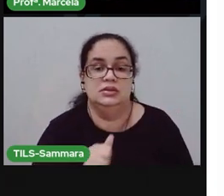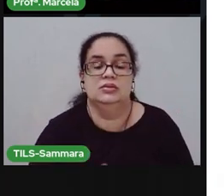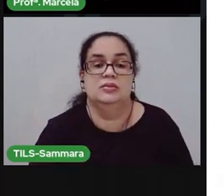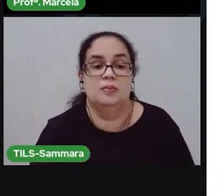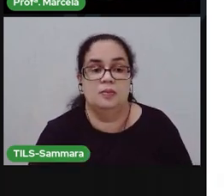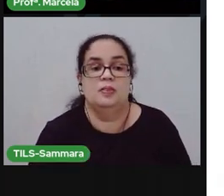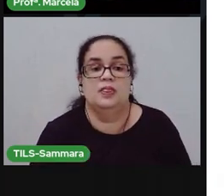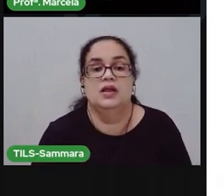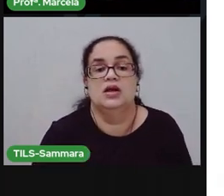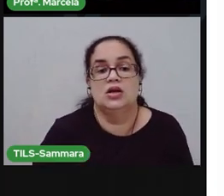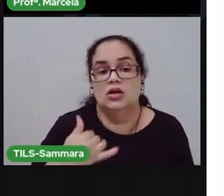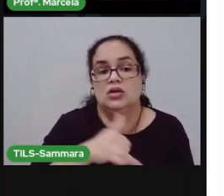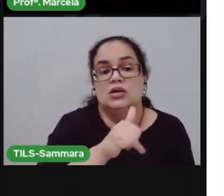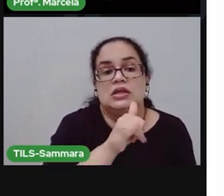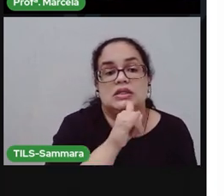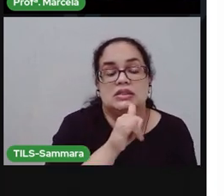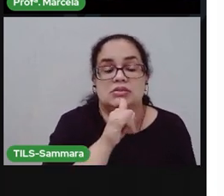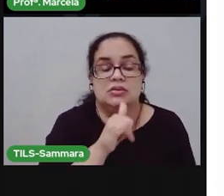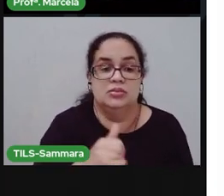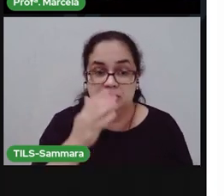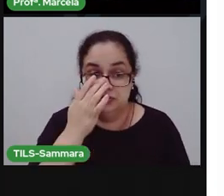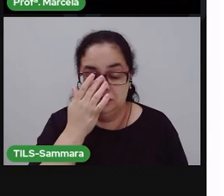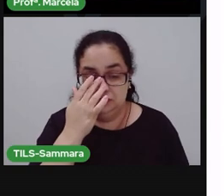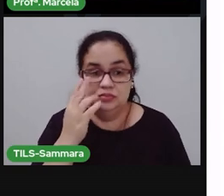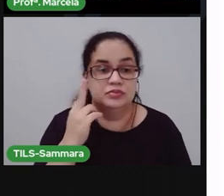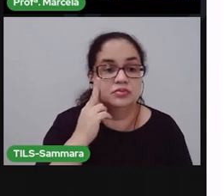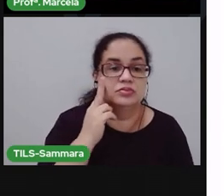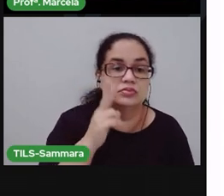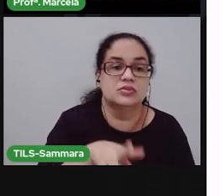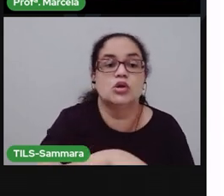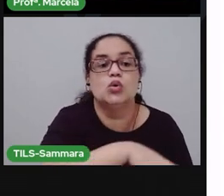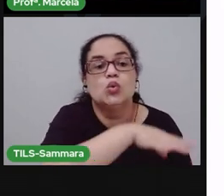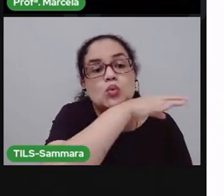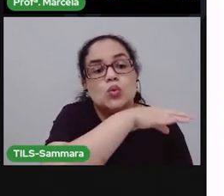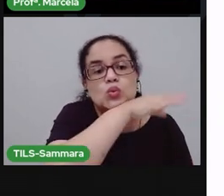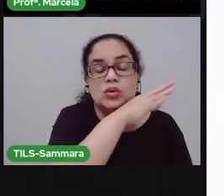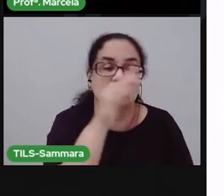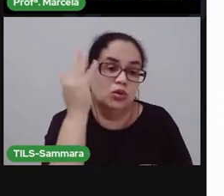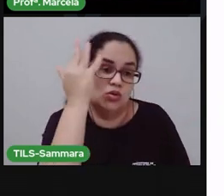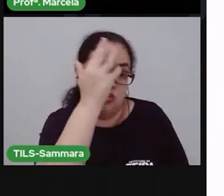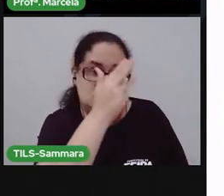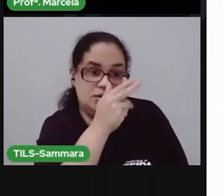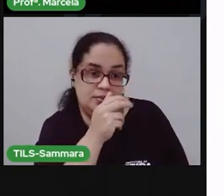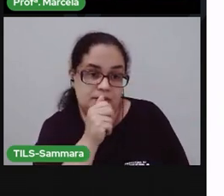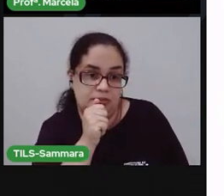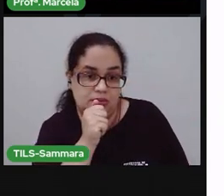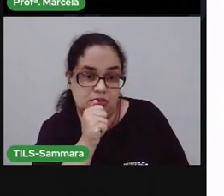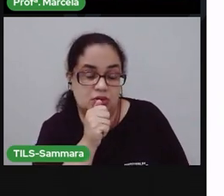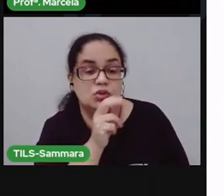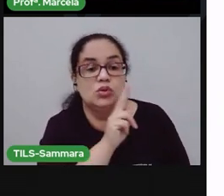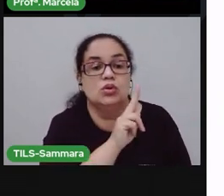Agora, outro exemplo. Olha que animalzinho bonito. Qual é o nome dele?